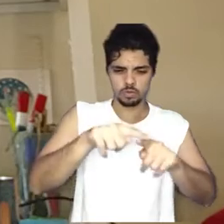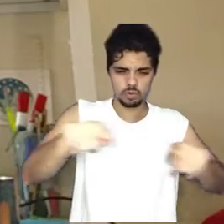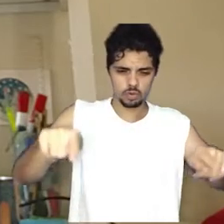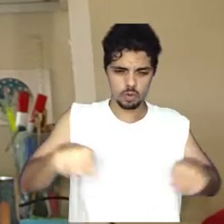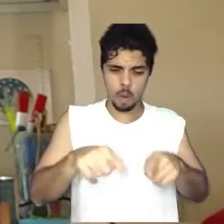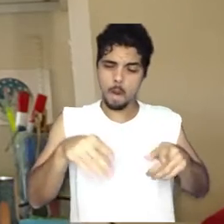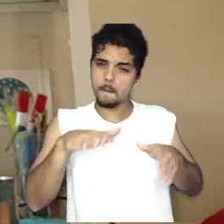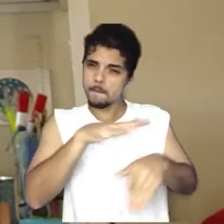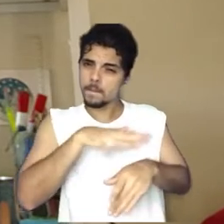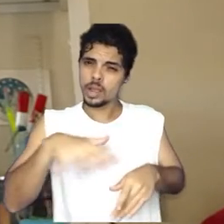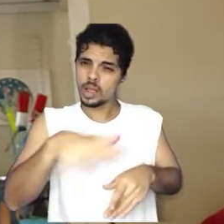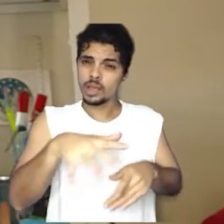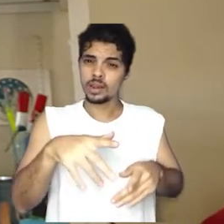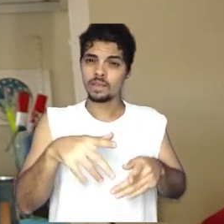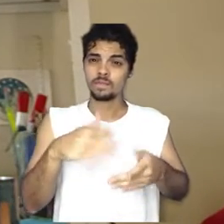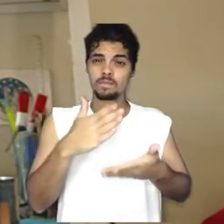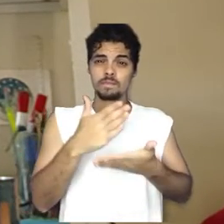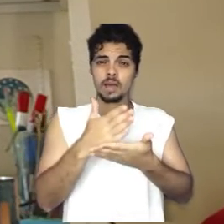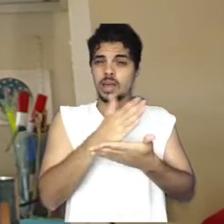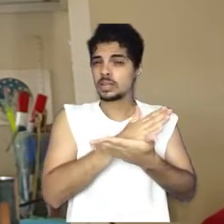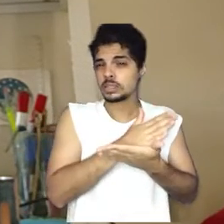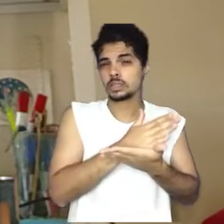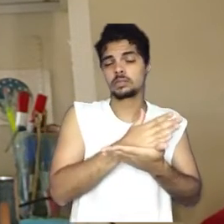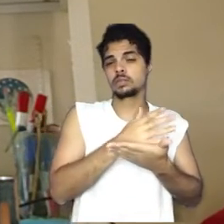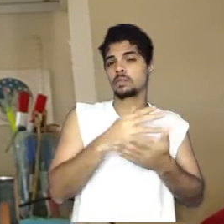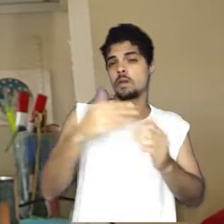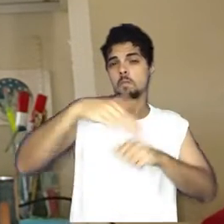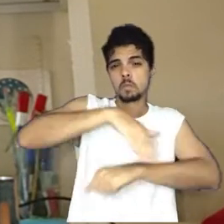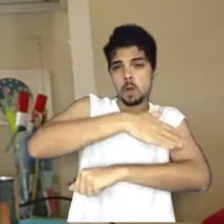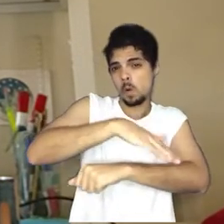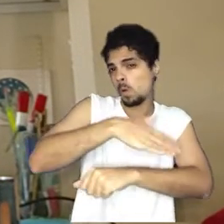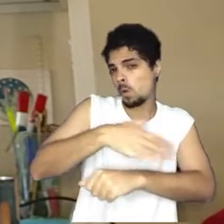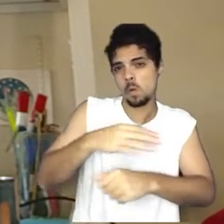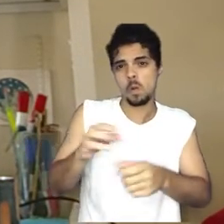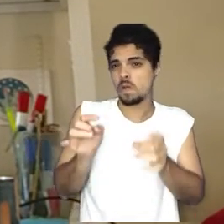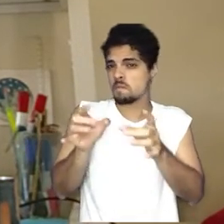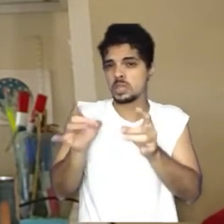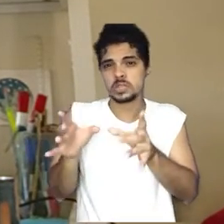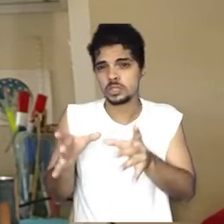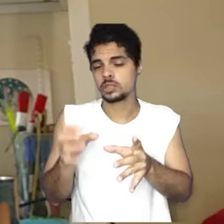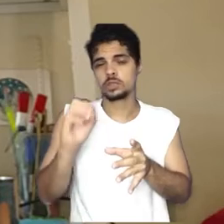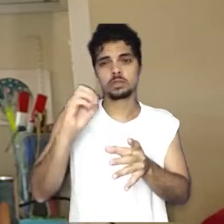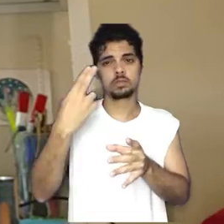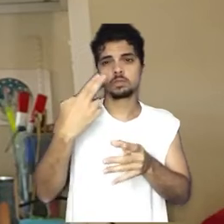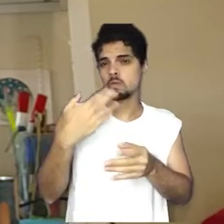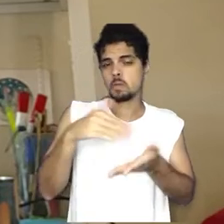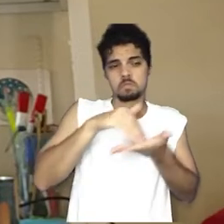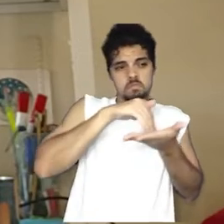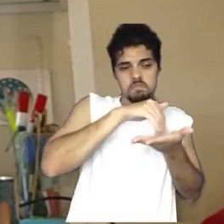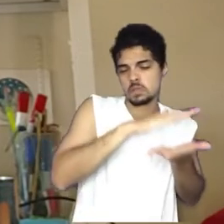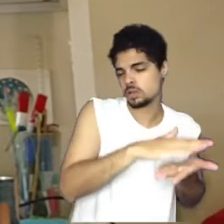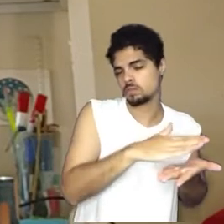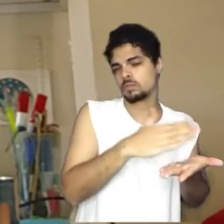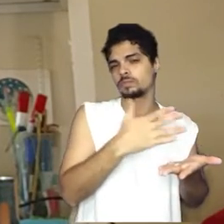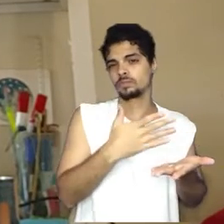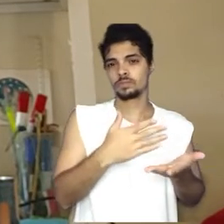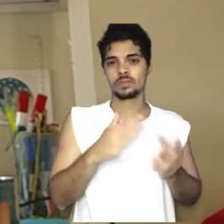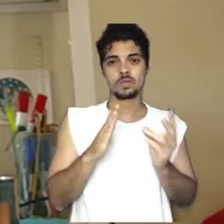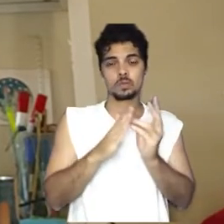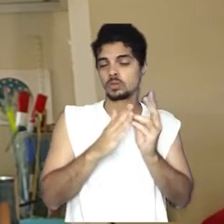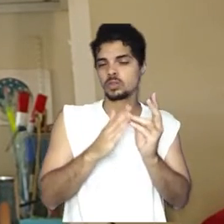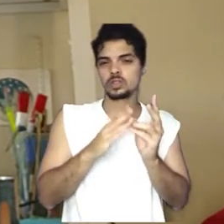a prerrogativa de um autogoverno local, de um autogoverno